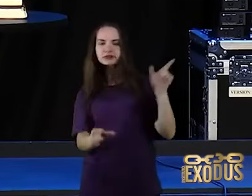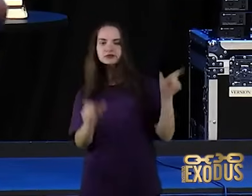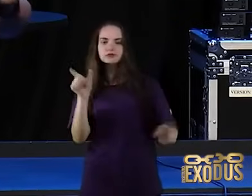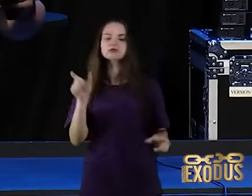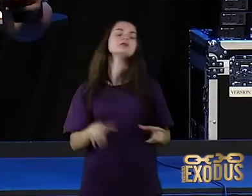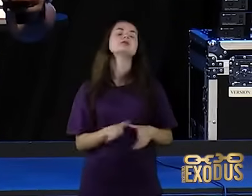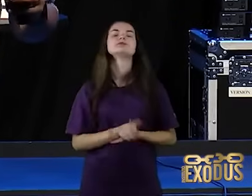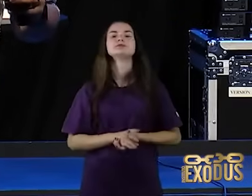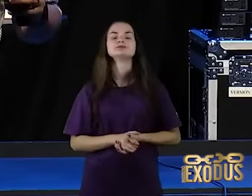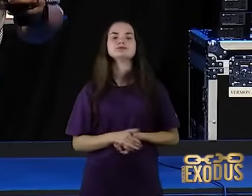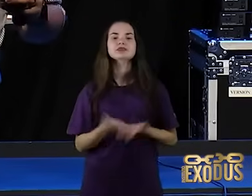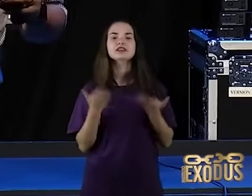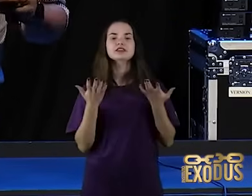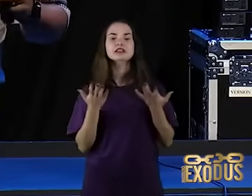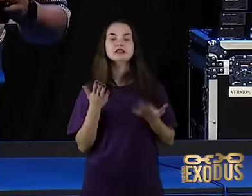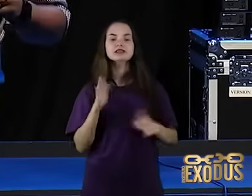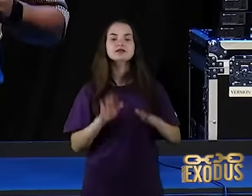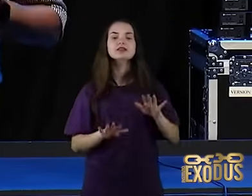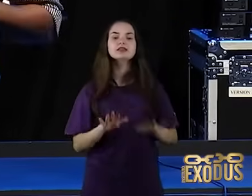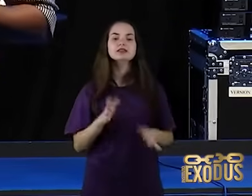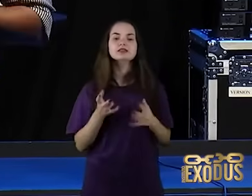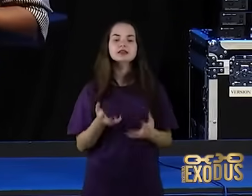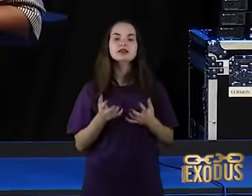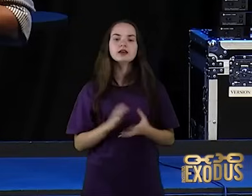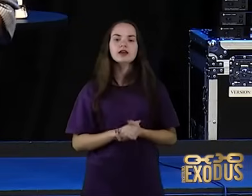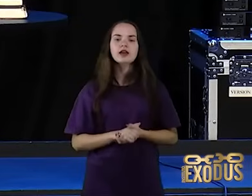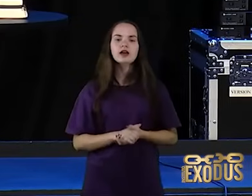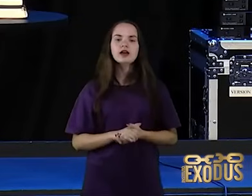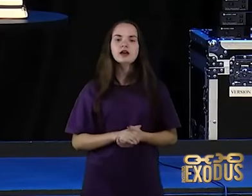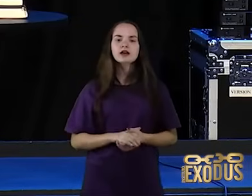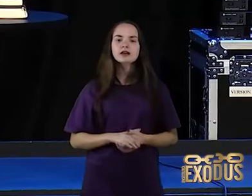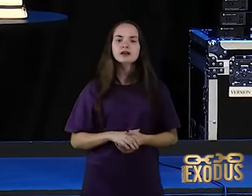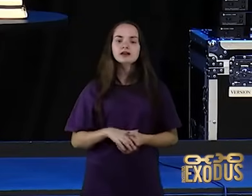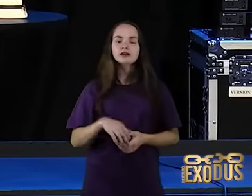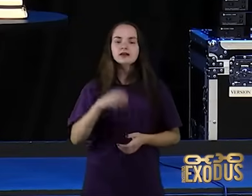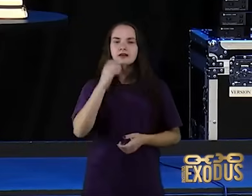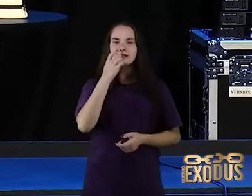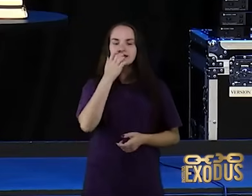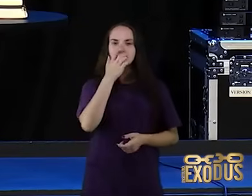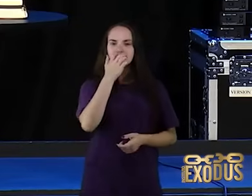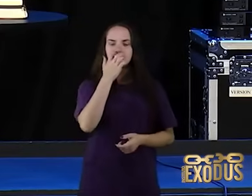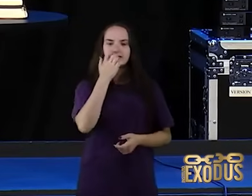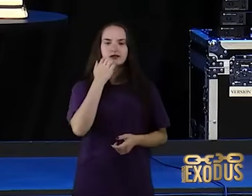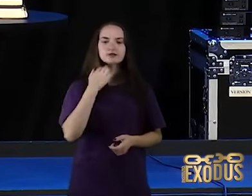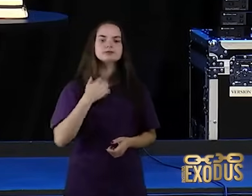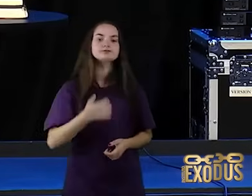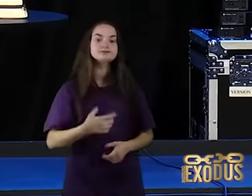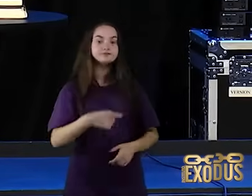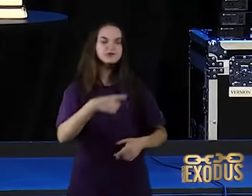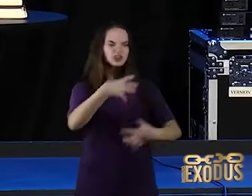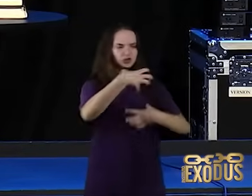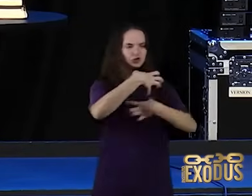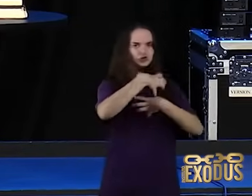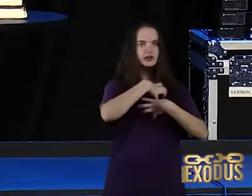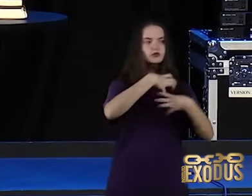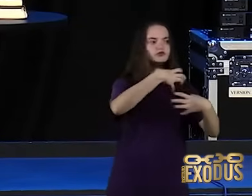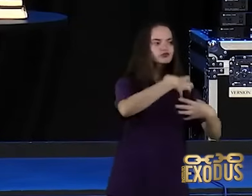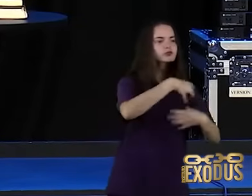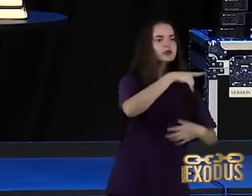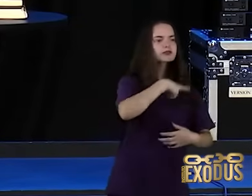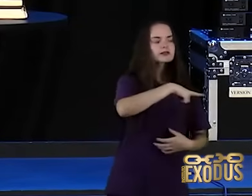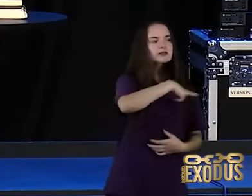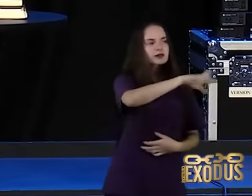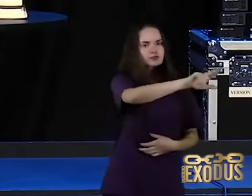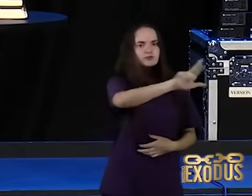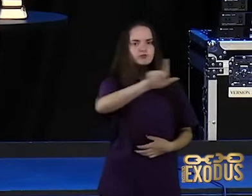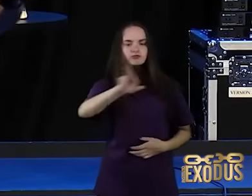Fórmula Mágica PR resposta temperamento todo mundo tem mas o